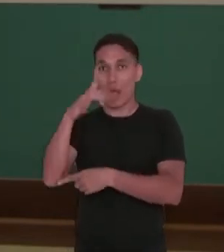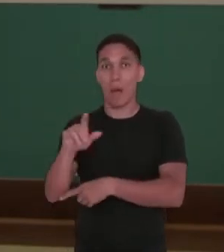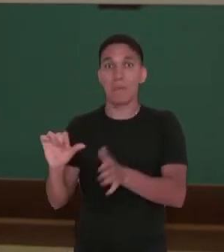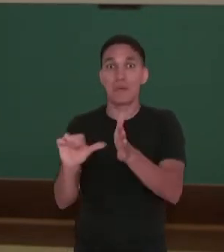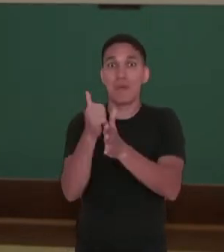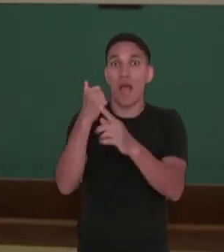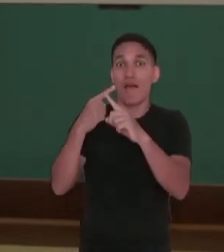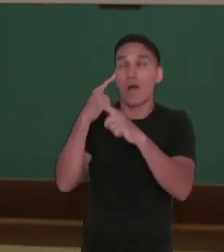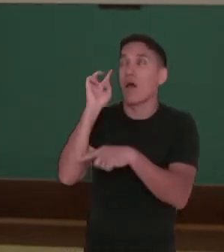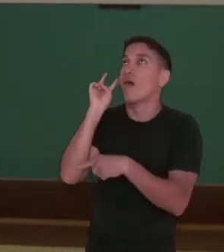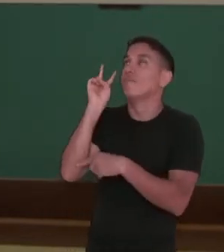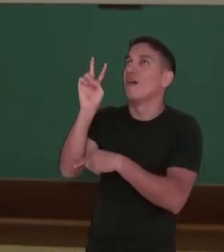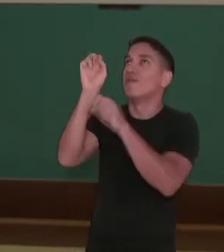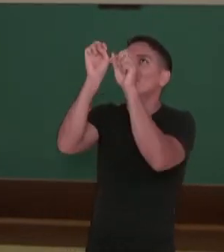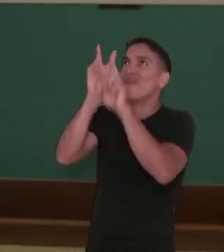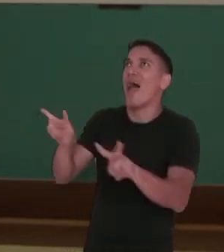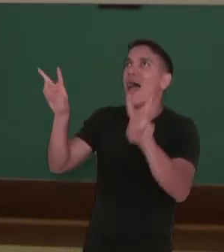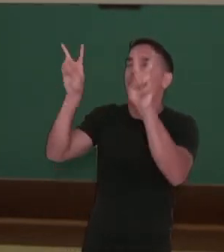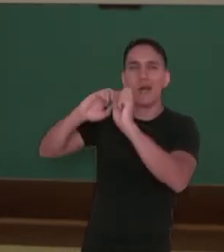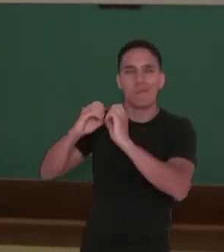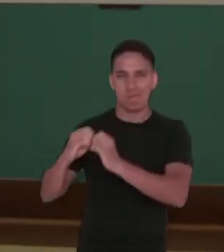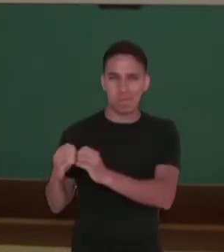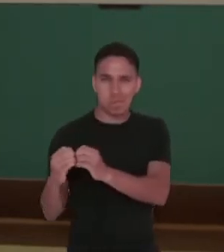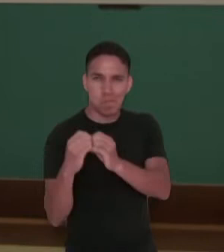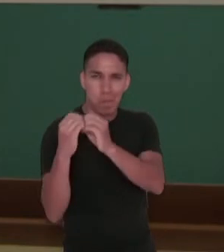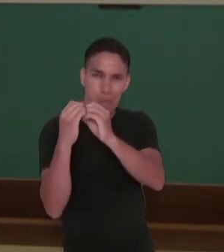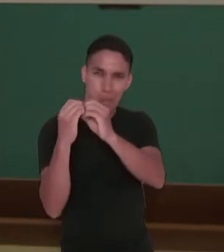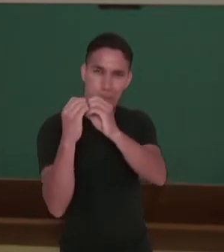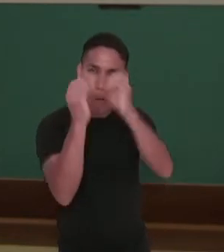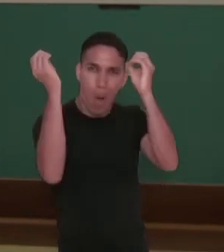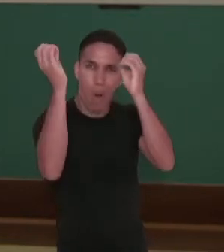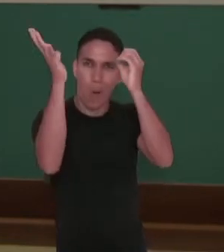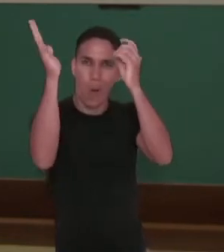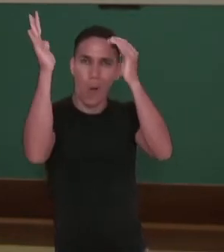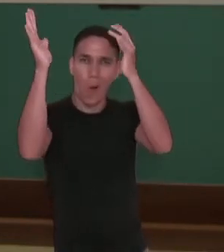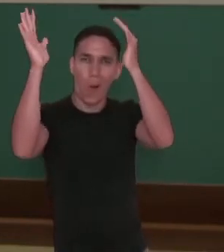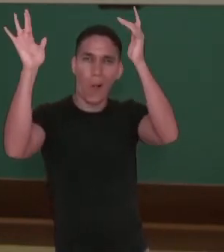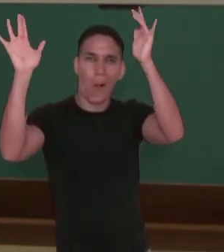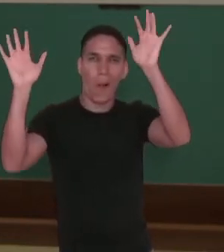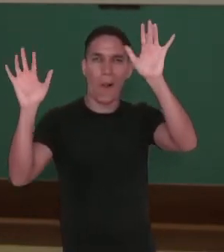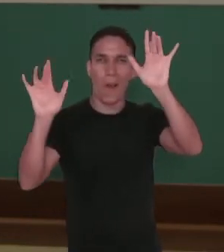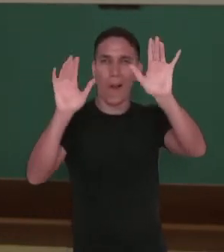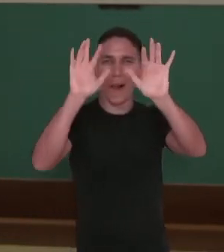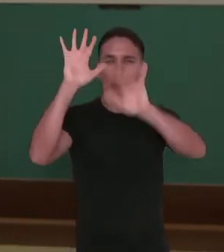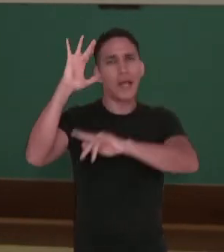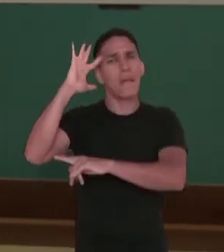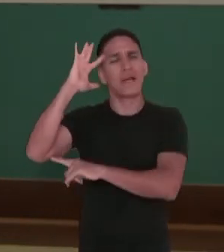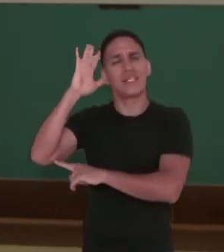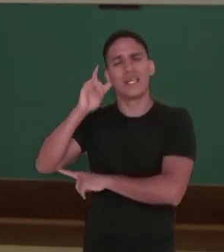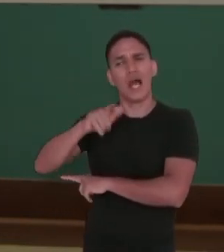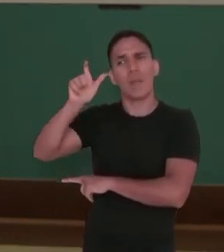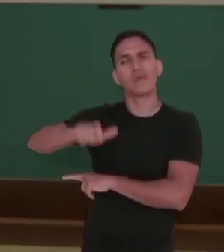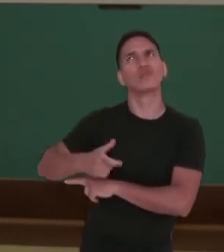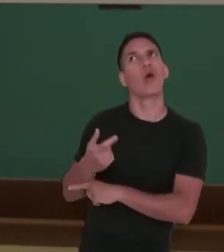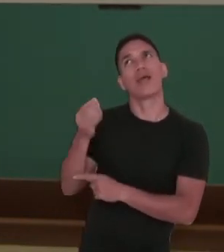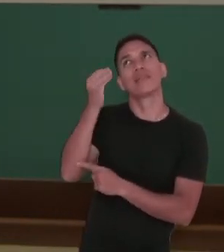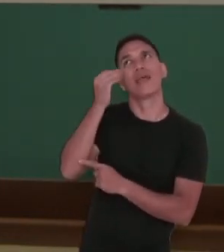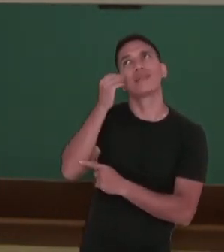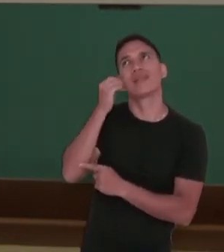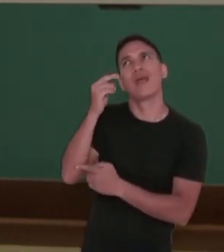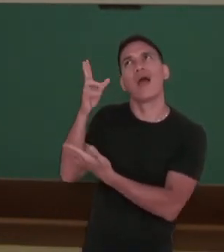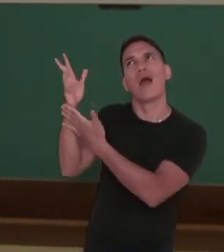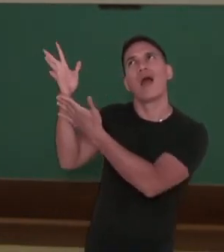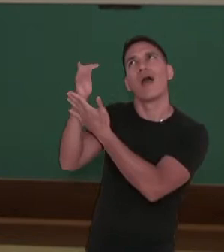possível visualizar esse espetáculo na Terra, imagine um artista, pintor, querendo reproduzir